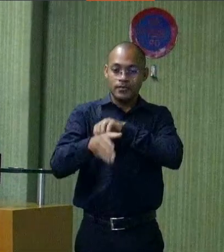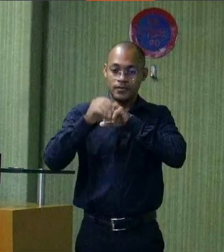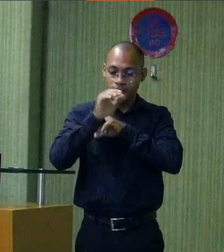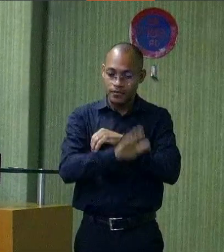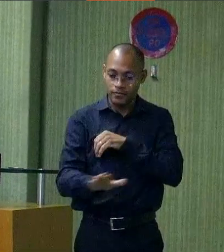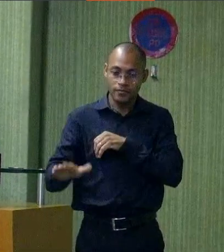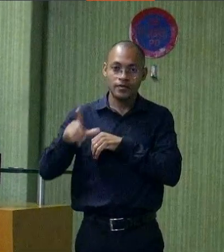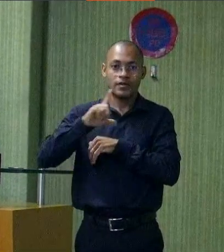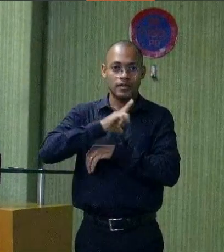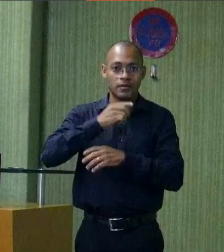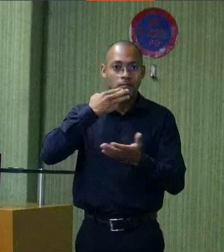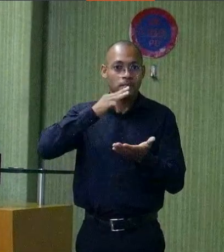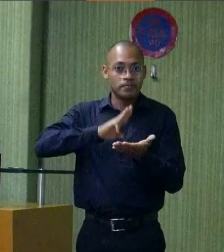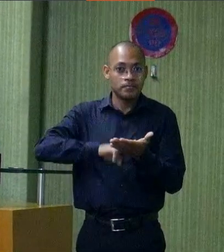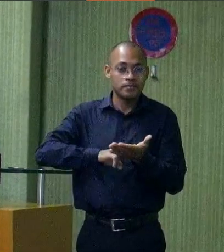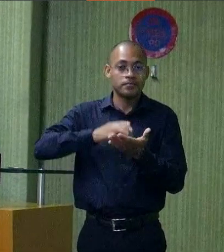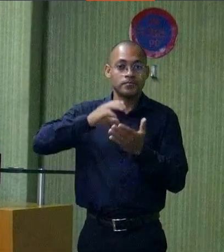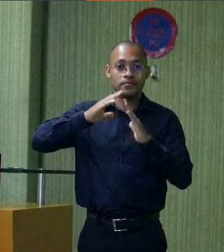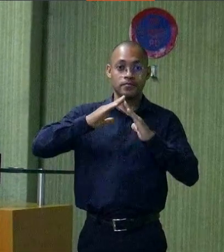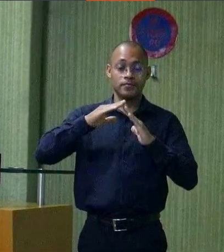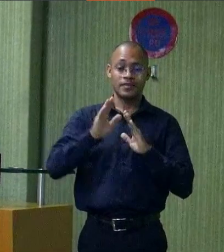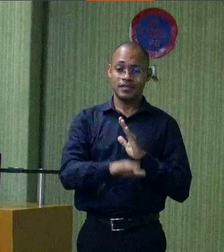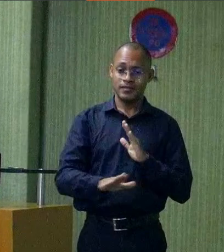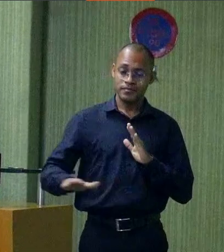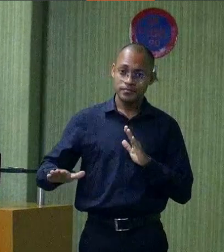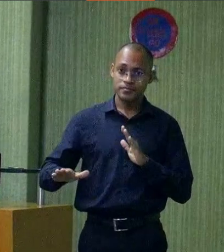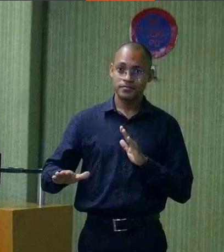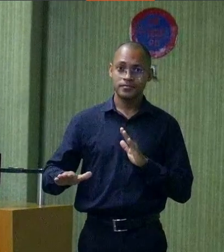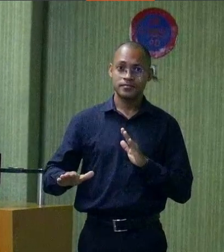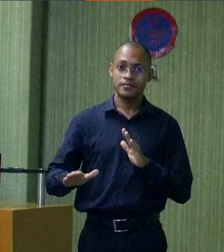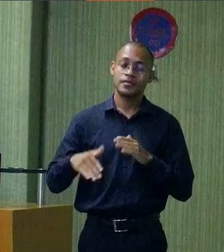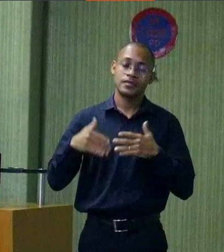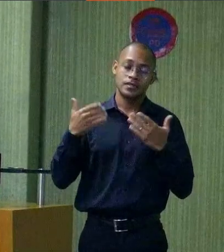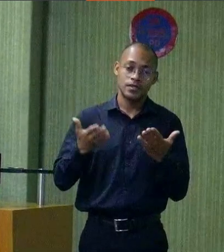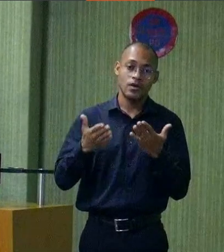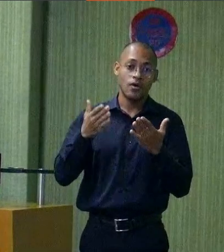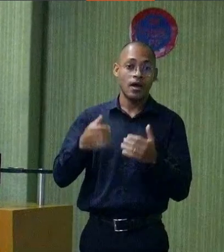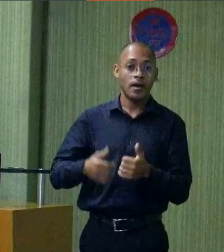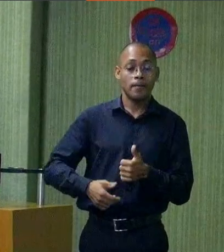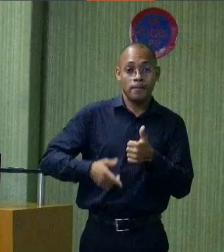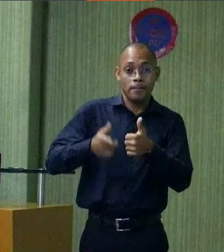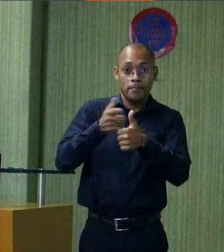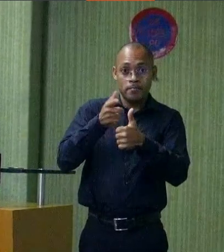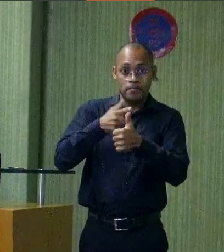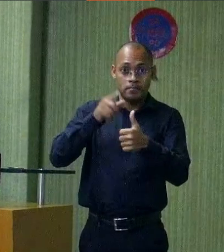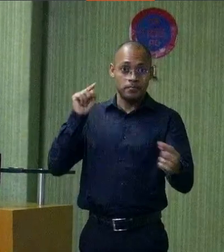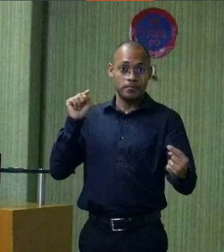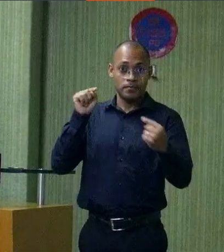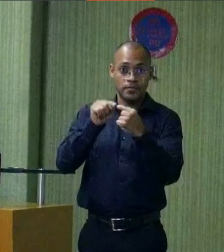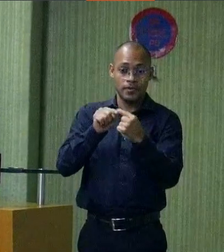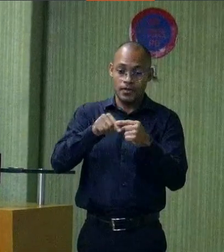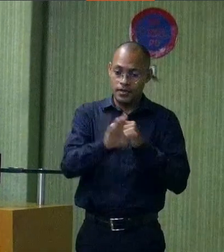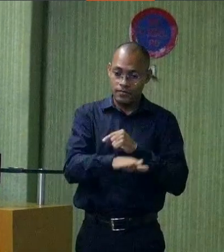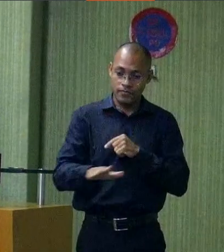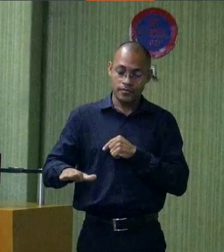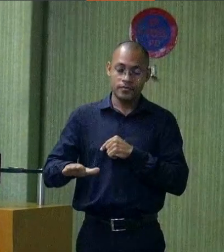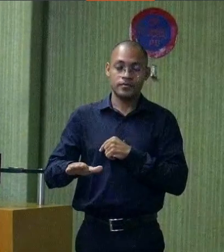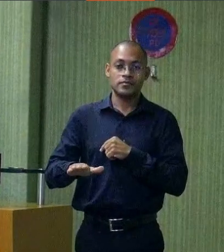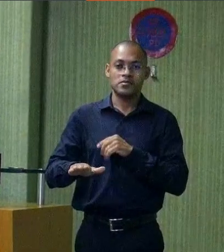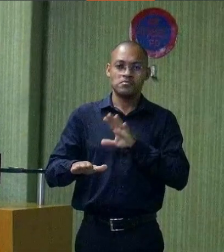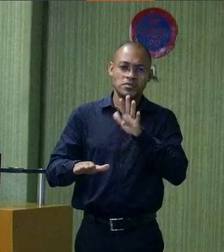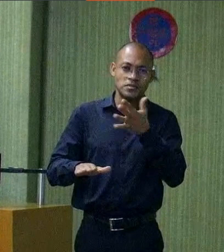objetivo e universalização da pré-escola Então a primeira meta de ampliar oferta de educação infantil para atingir no mínimo